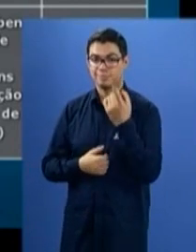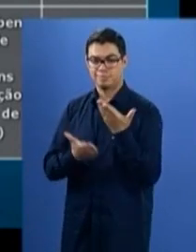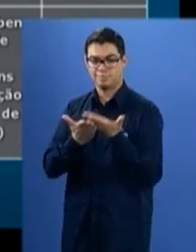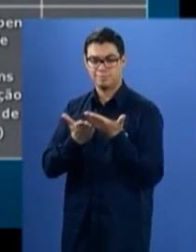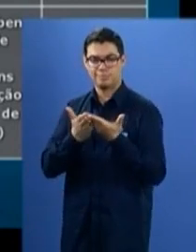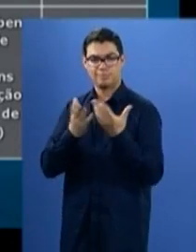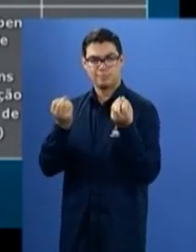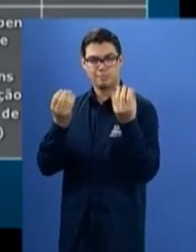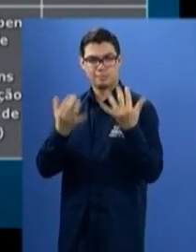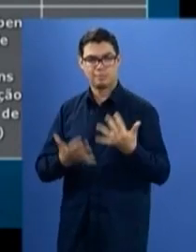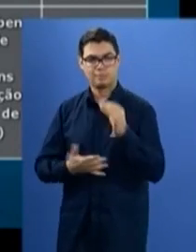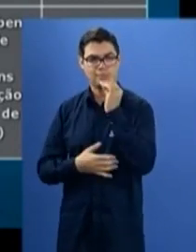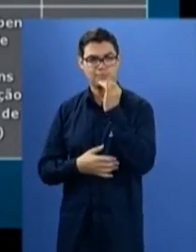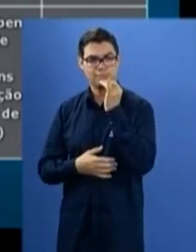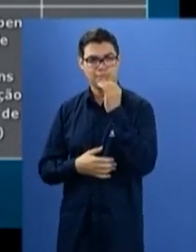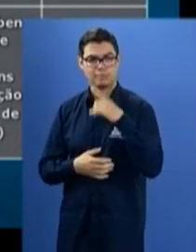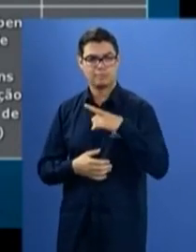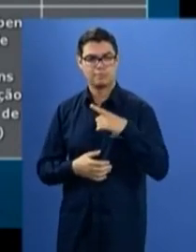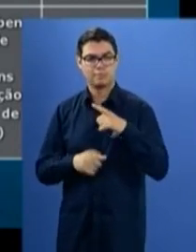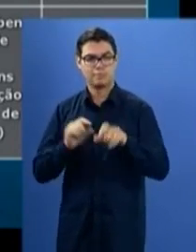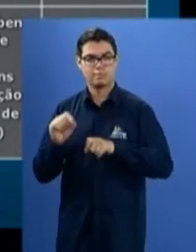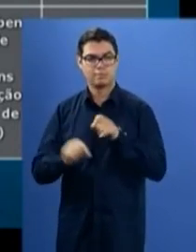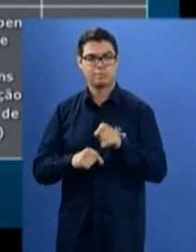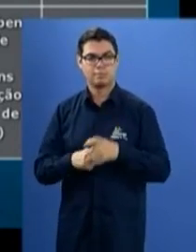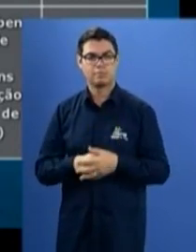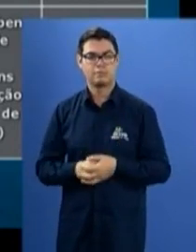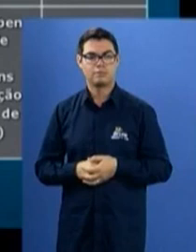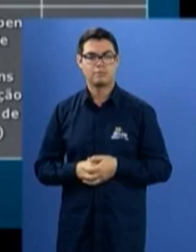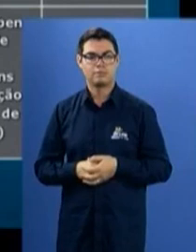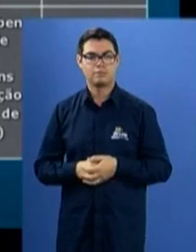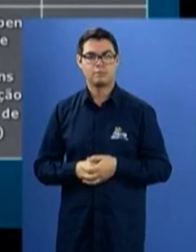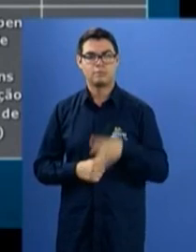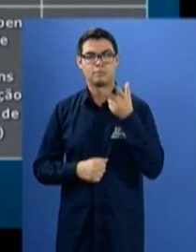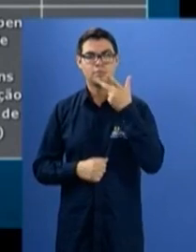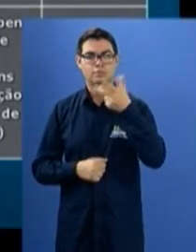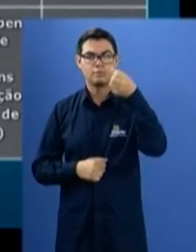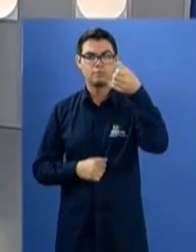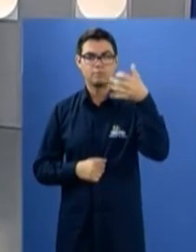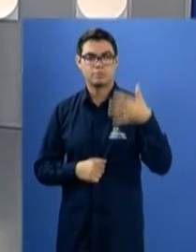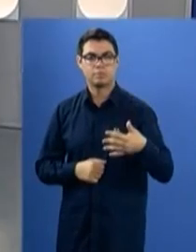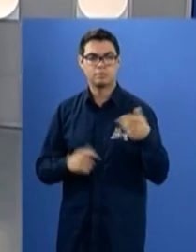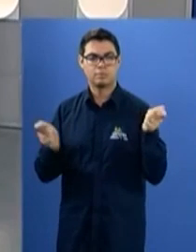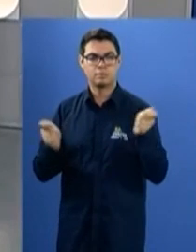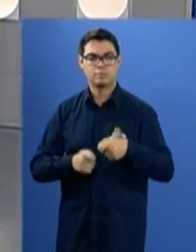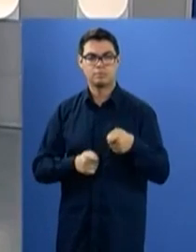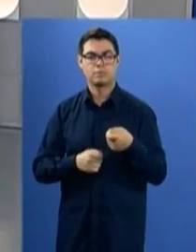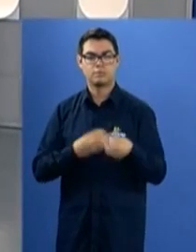dentro deste exemplo de inputs e outputs, quando nós falamos em